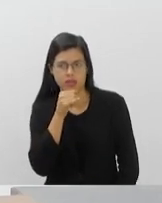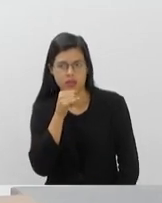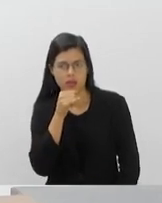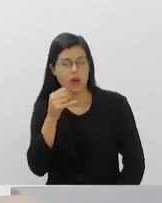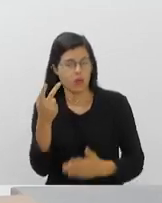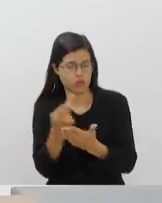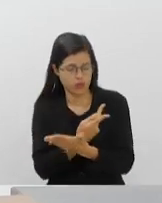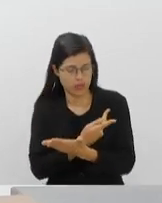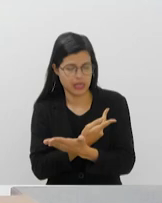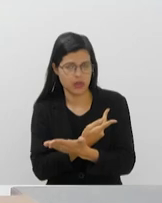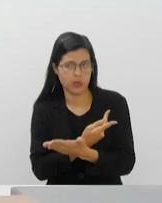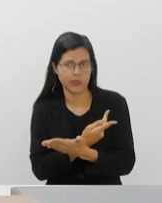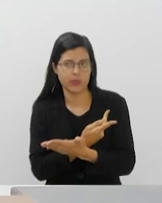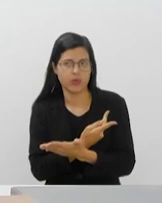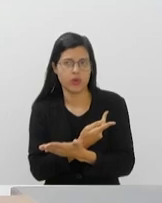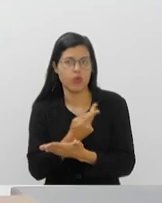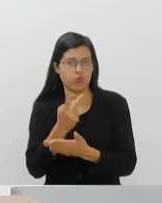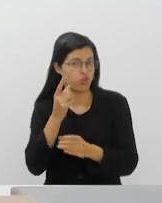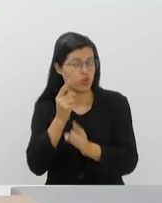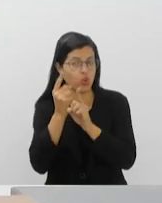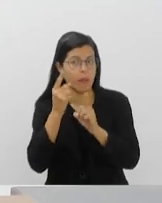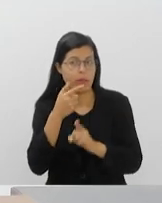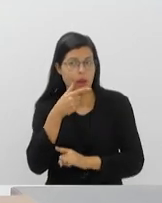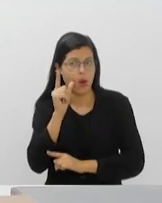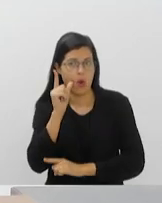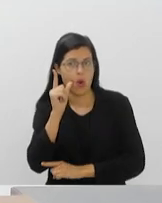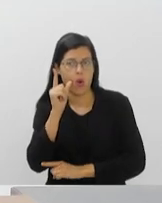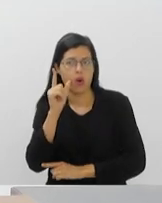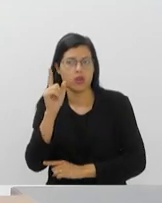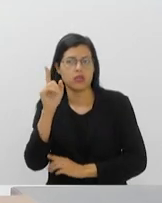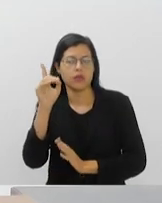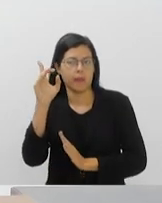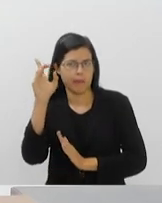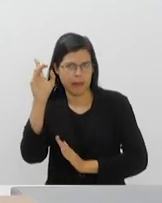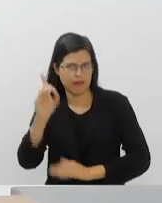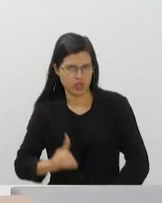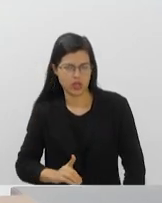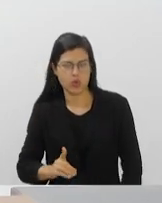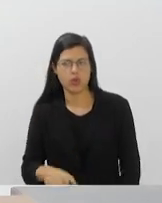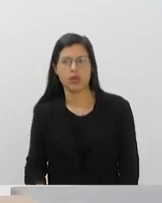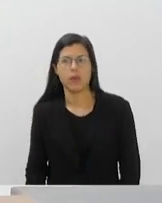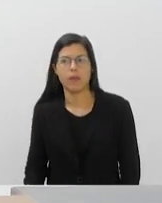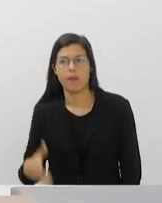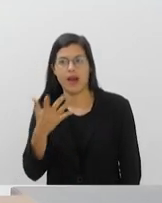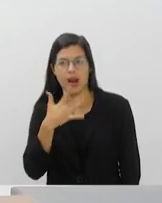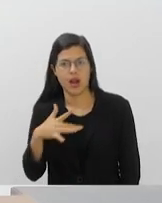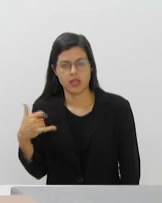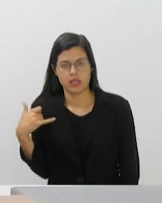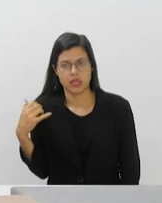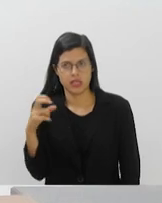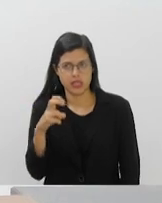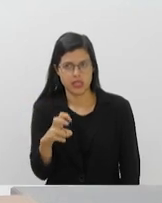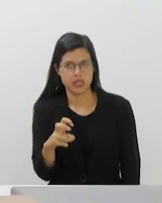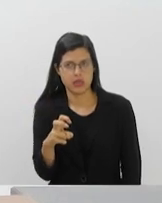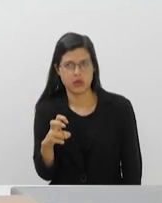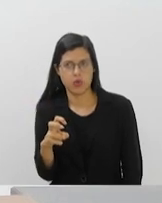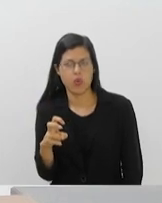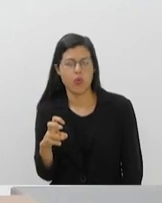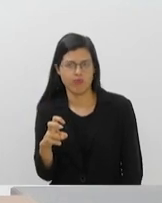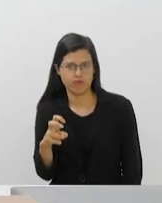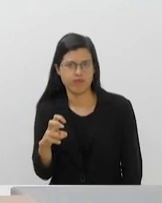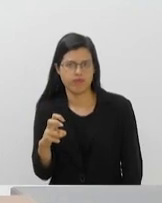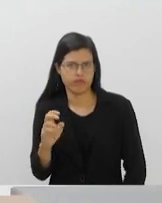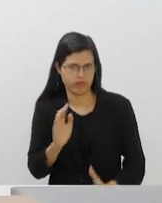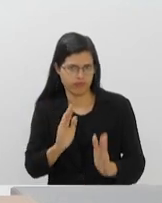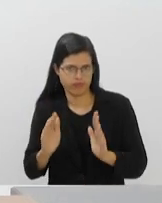acontecendo que eu soube ontem pela direção da do equipamento de acolhimento uma criança de 5 anos ela tá ainda na primeira